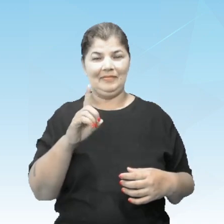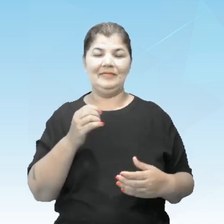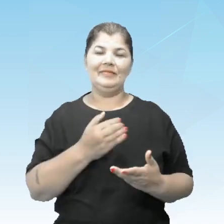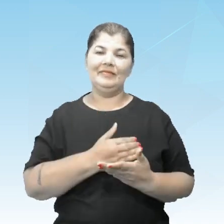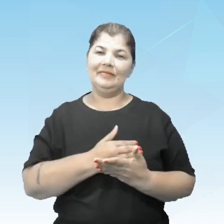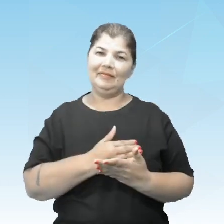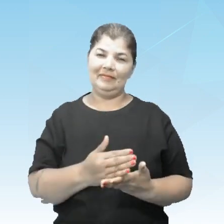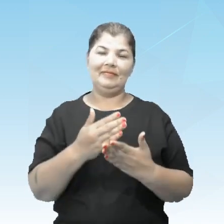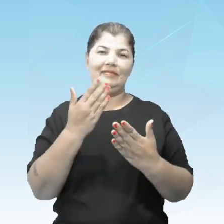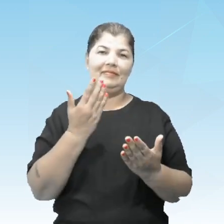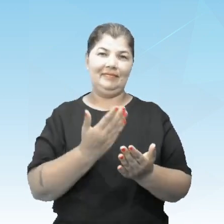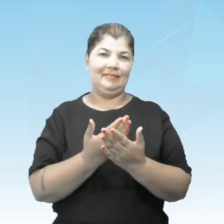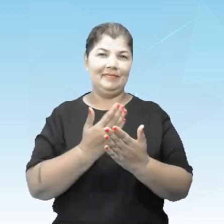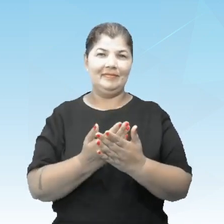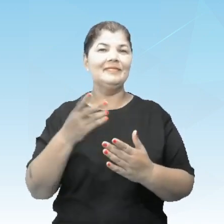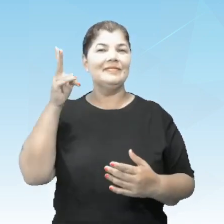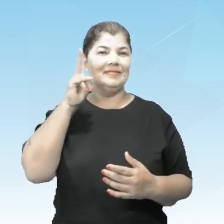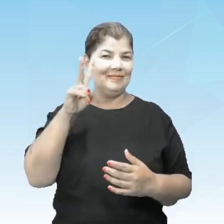aula de